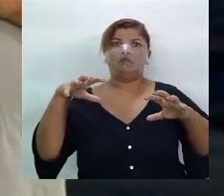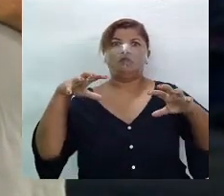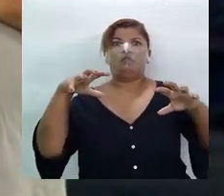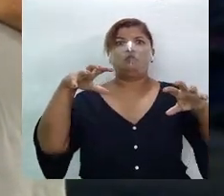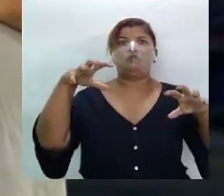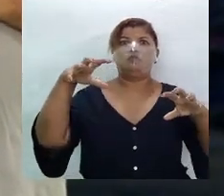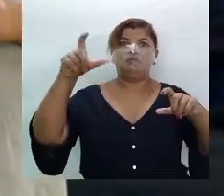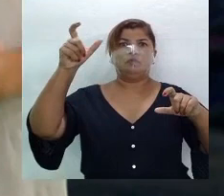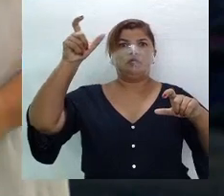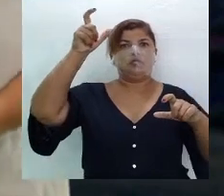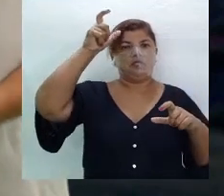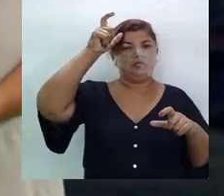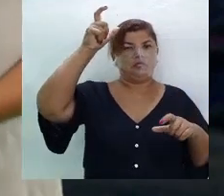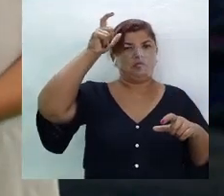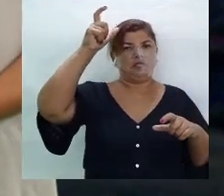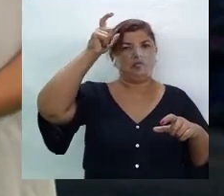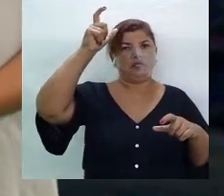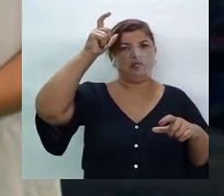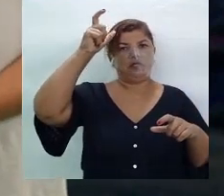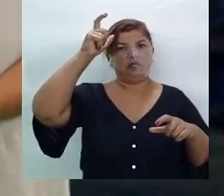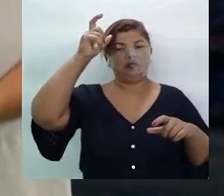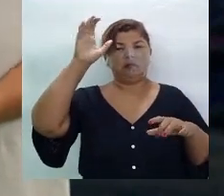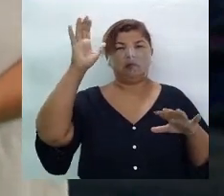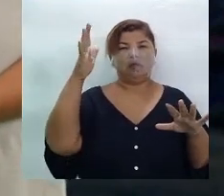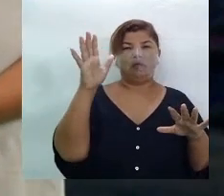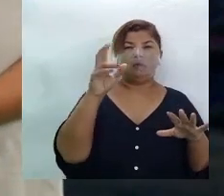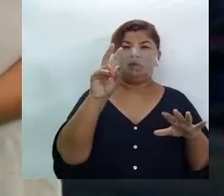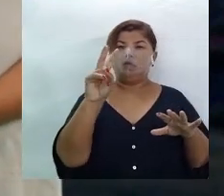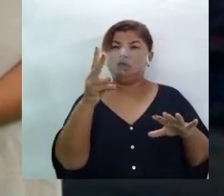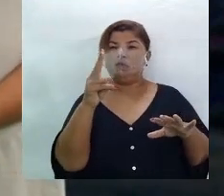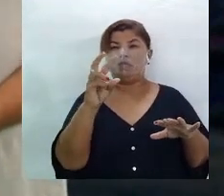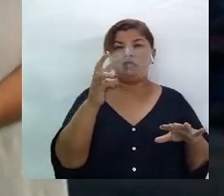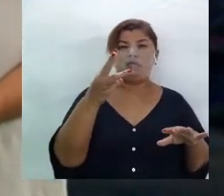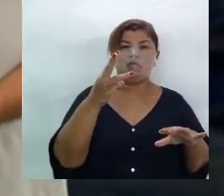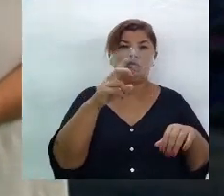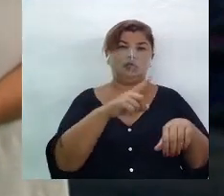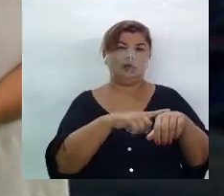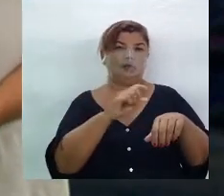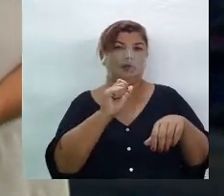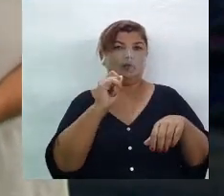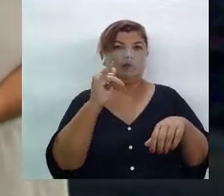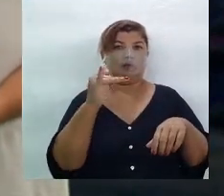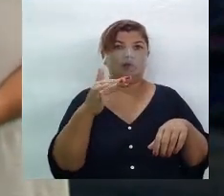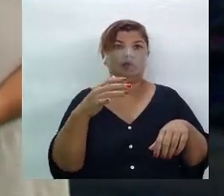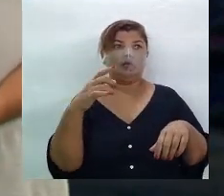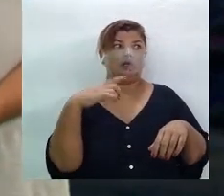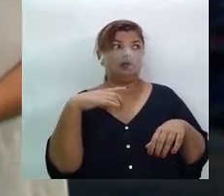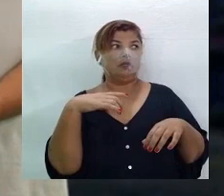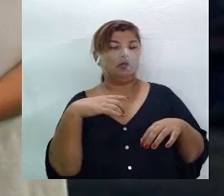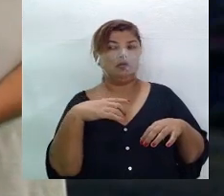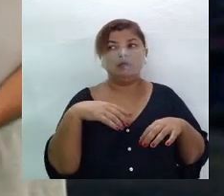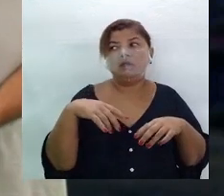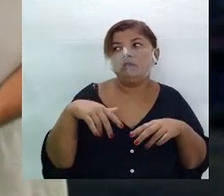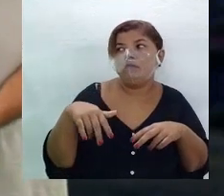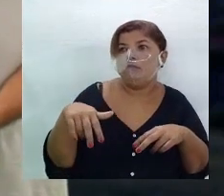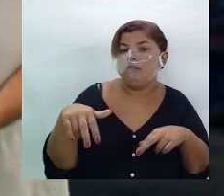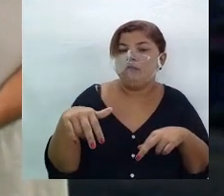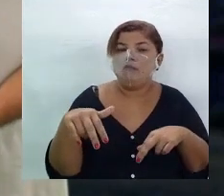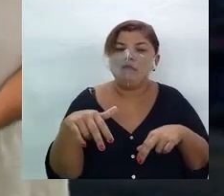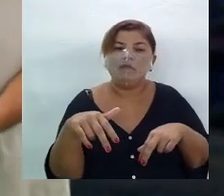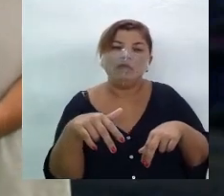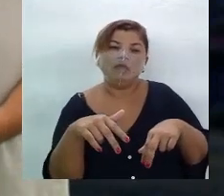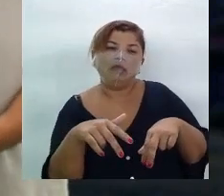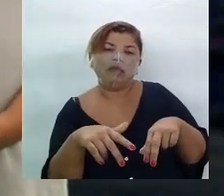demônio. Nas horas mortas, por volta de 2, 3 horas da madrugada, Boca de Ouro é visto ao longe, caminhando